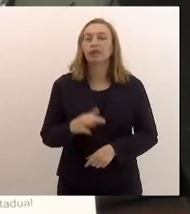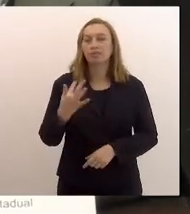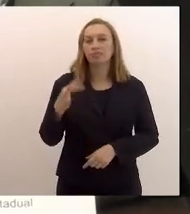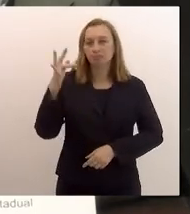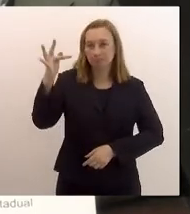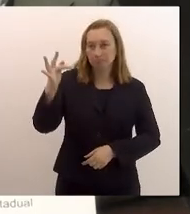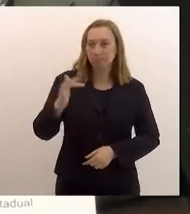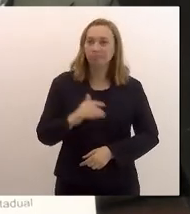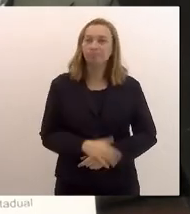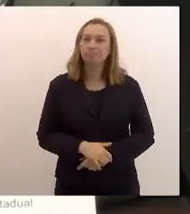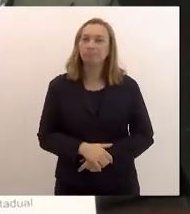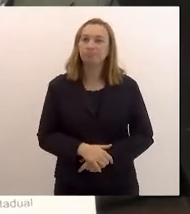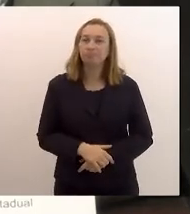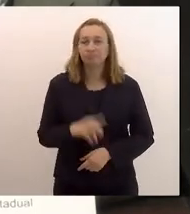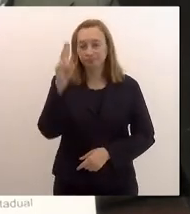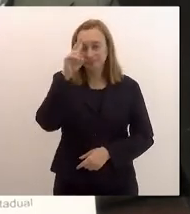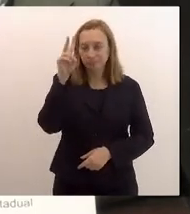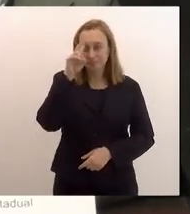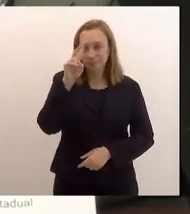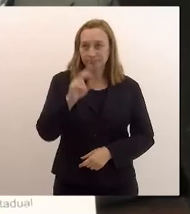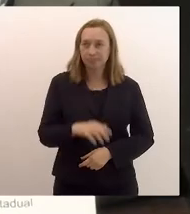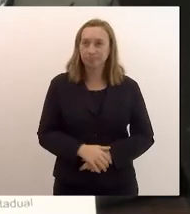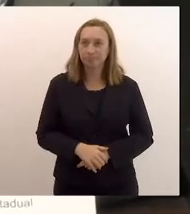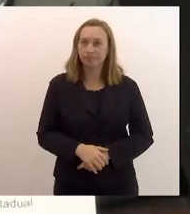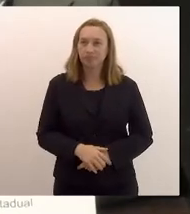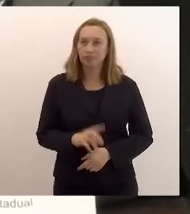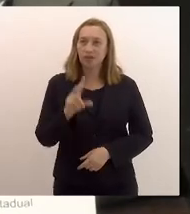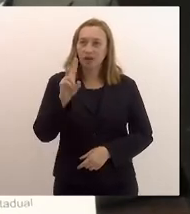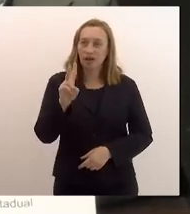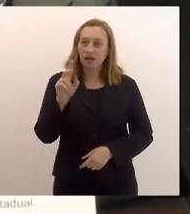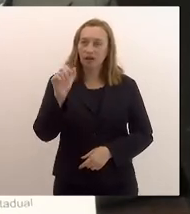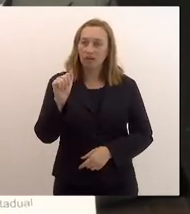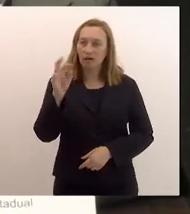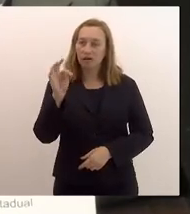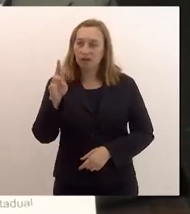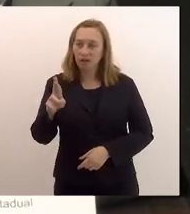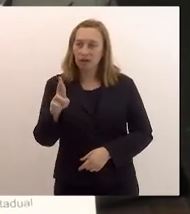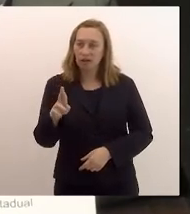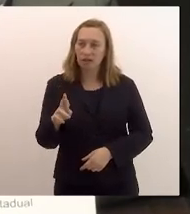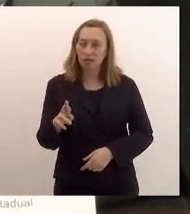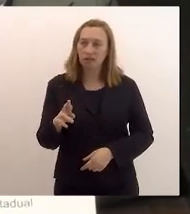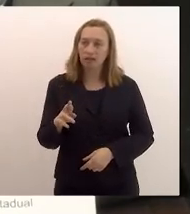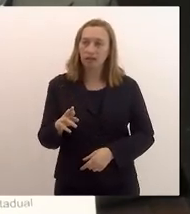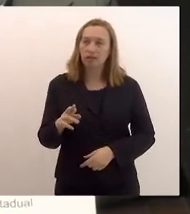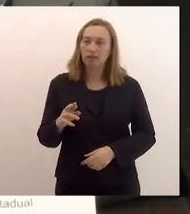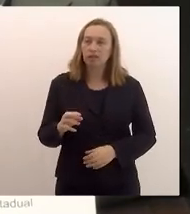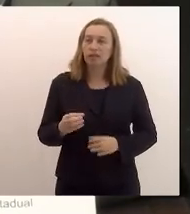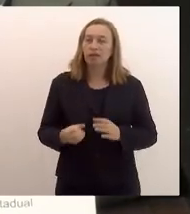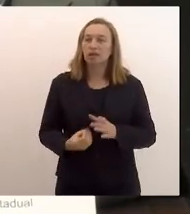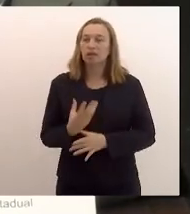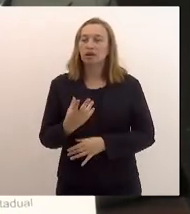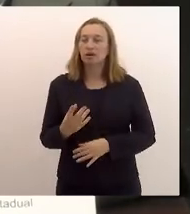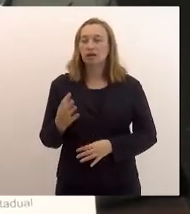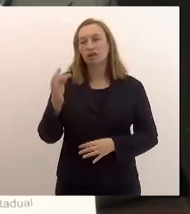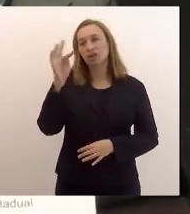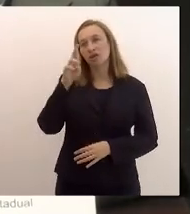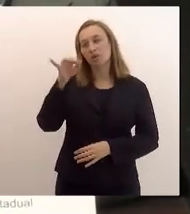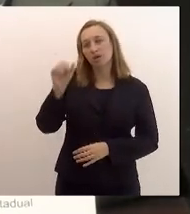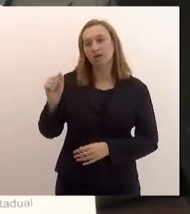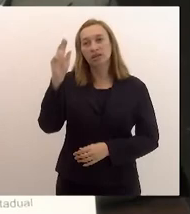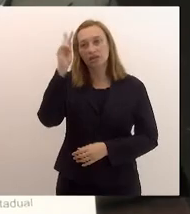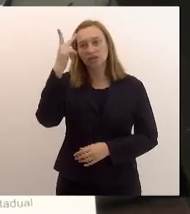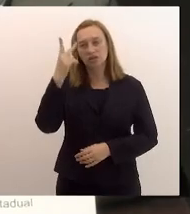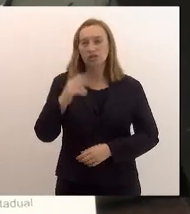brevemente lembrar Walter Benjamin que construiu uma teoria da história segundo a qual